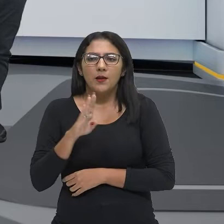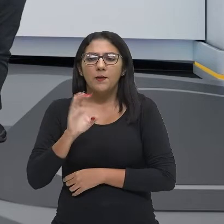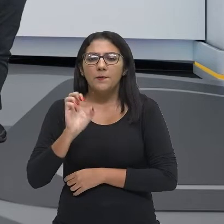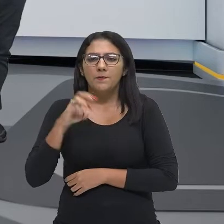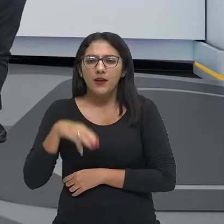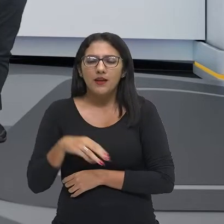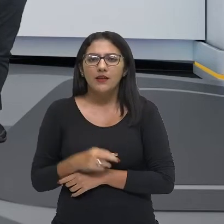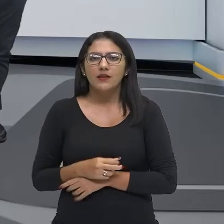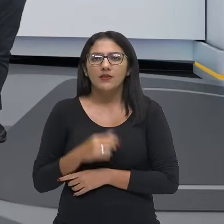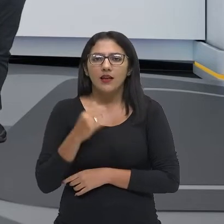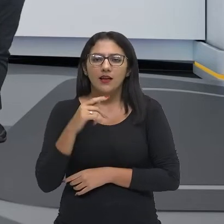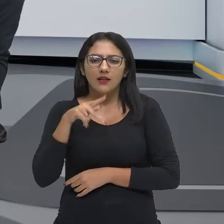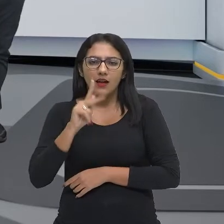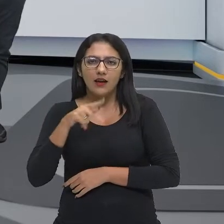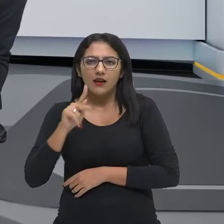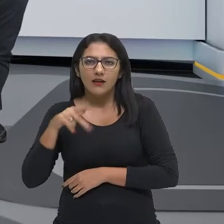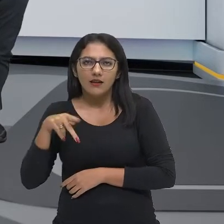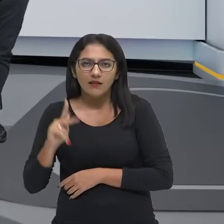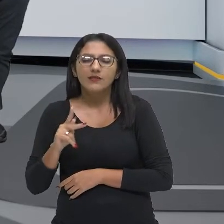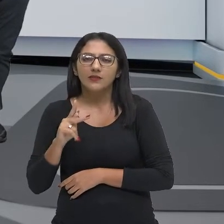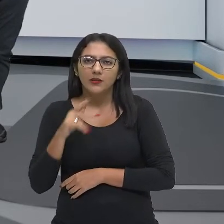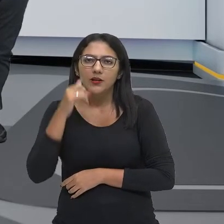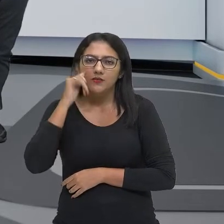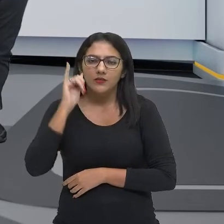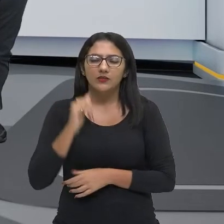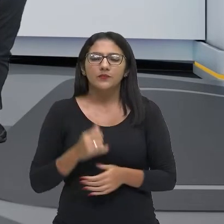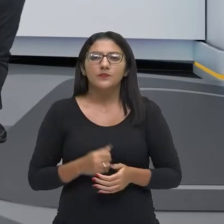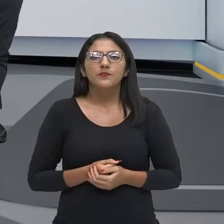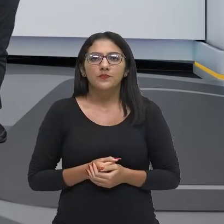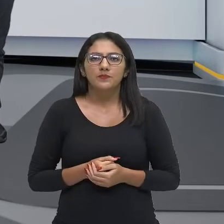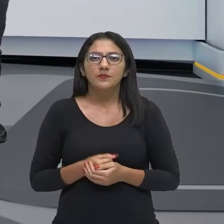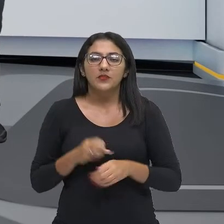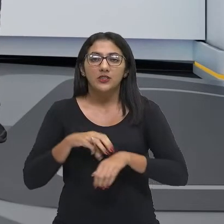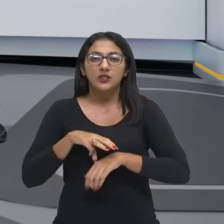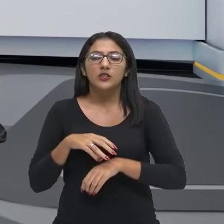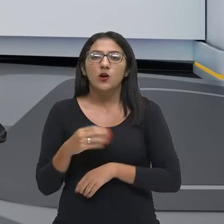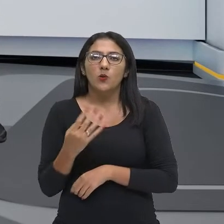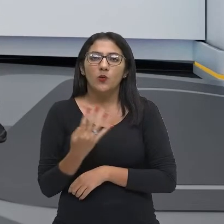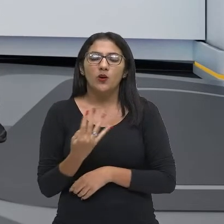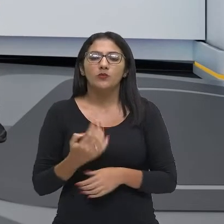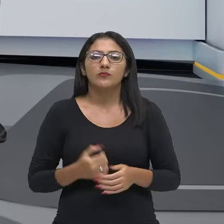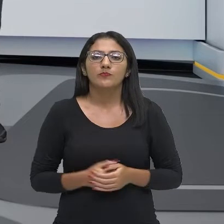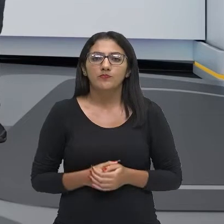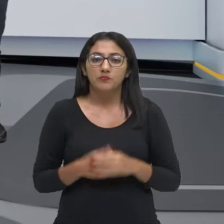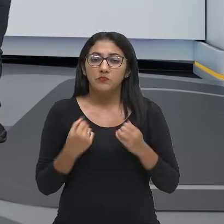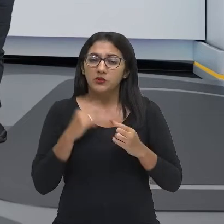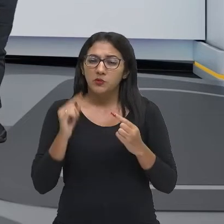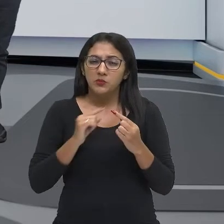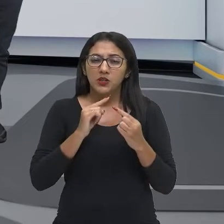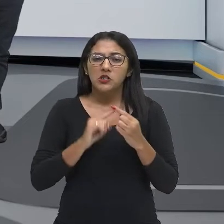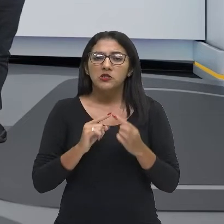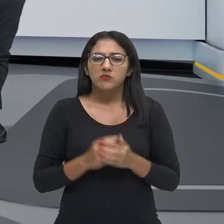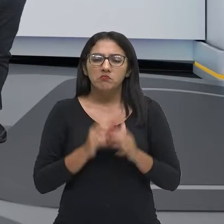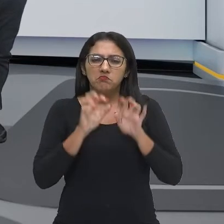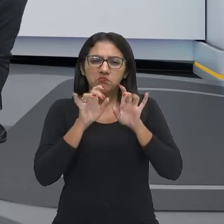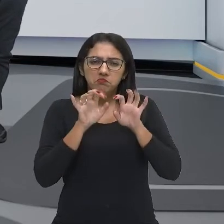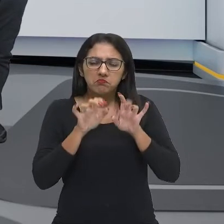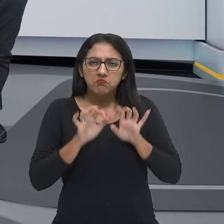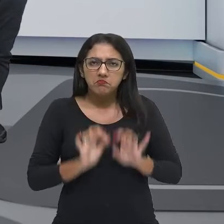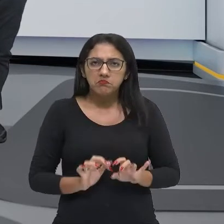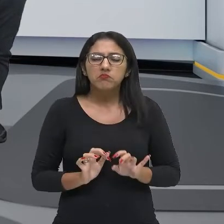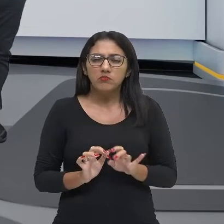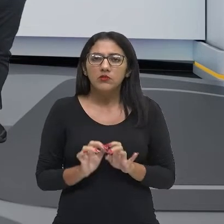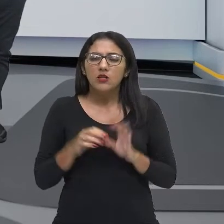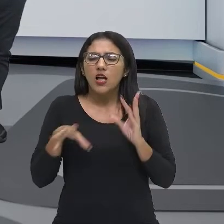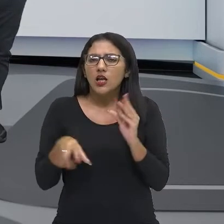RS, KKK. Vamos para a dica 4. Seja objetivo. Escreva a mensagem que deseja em